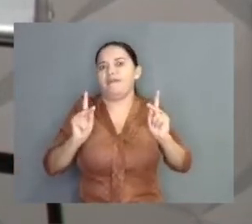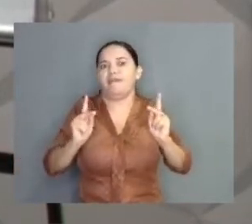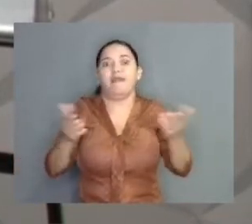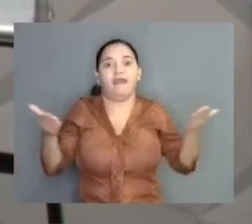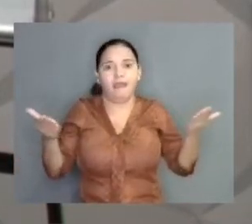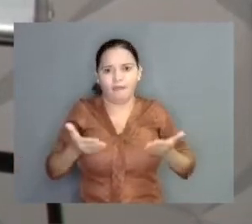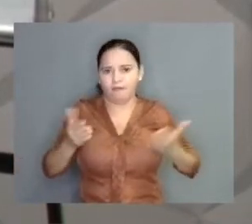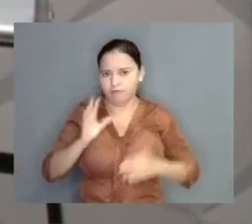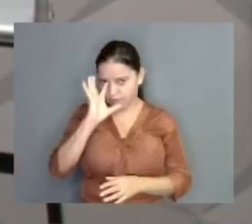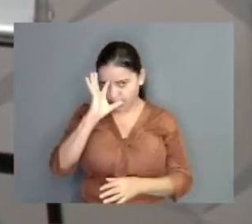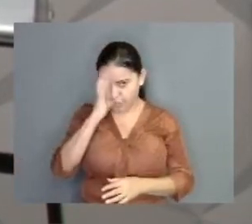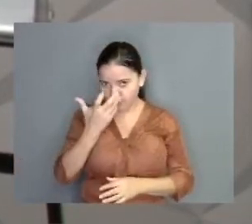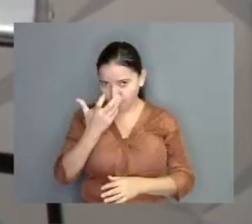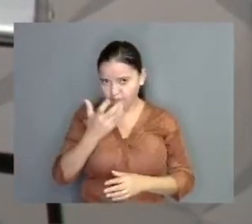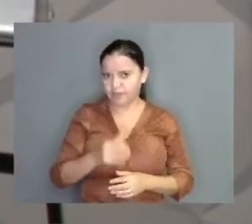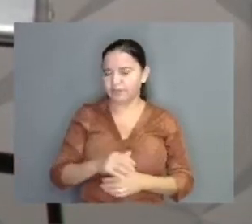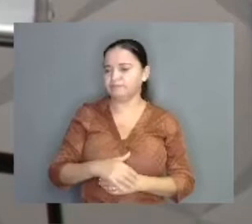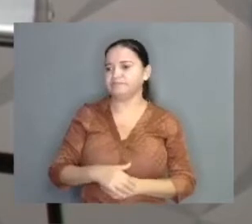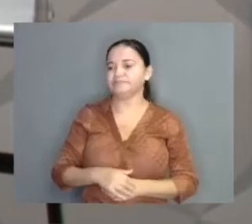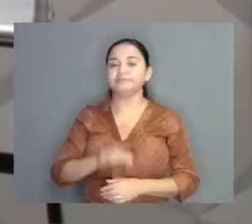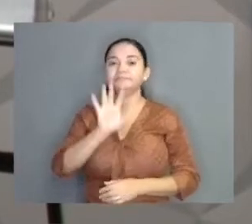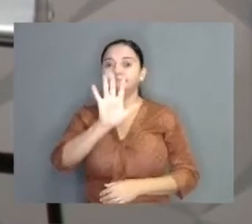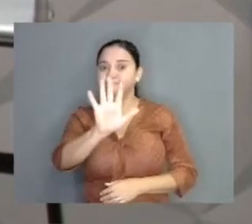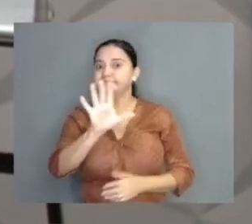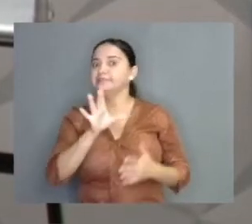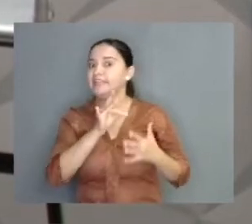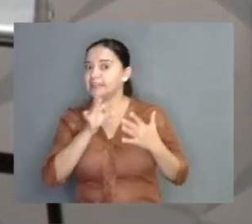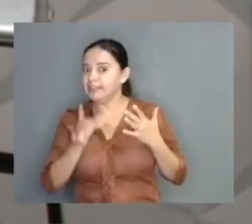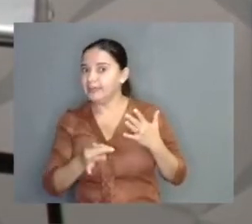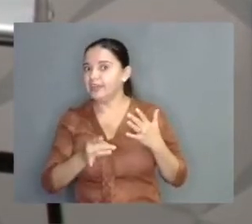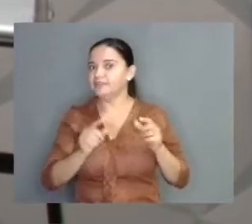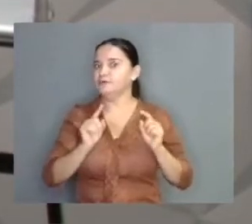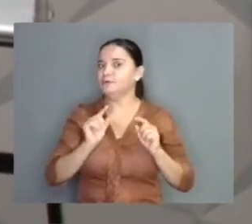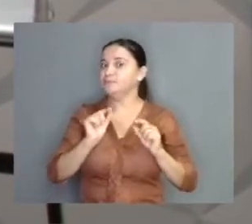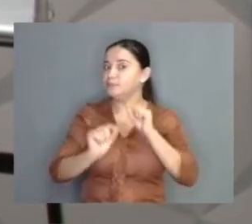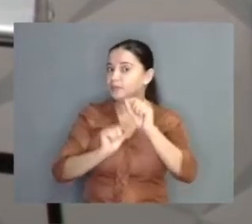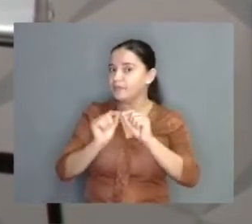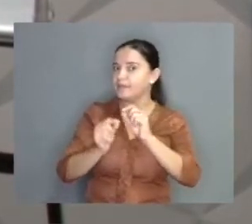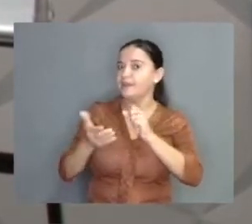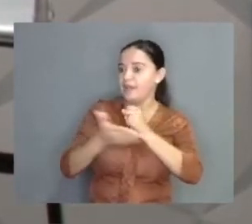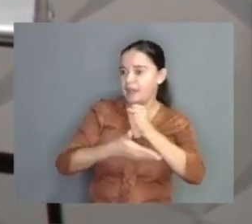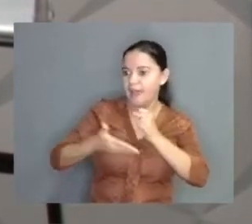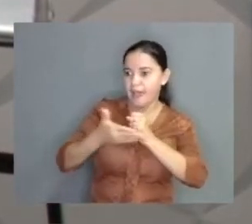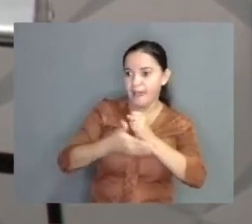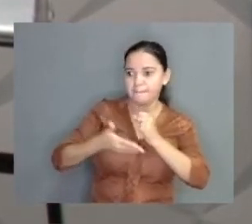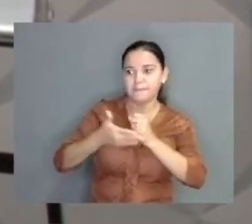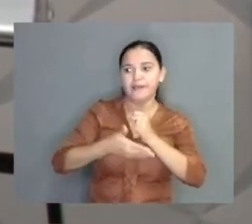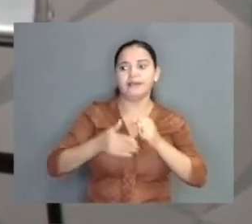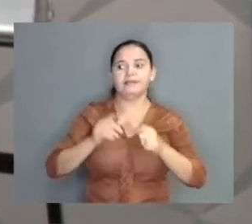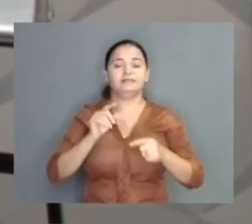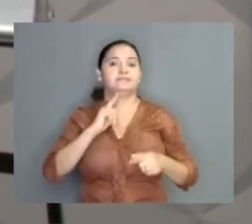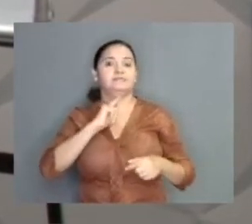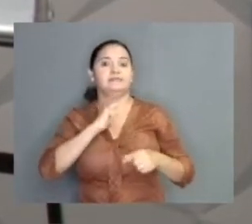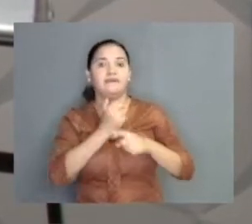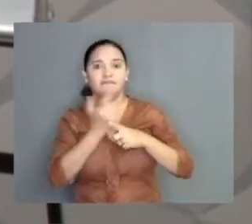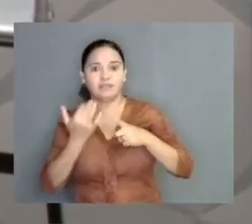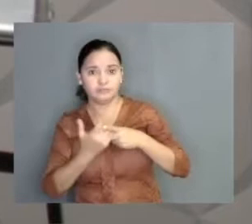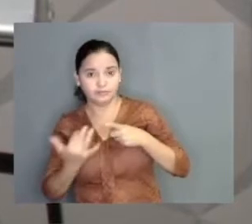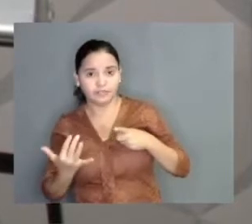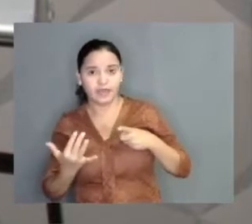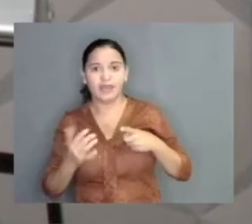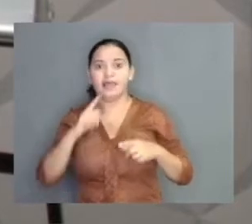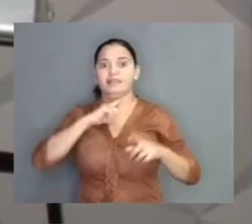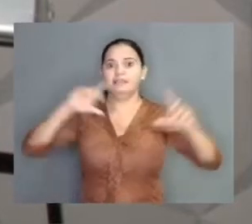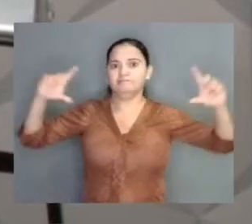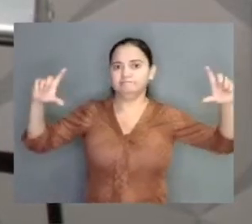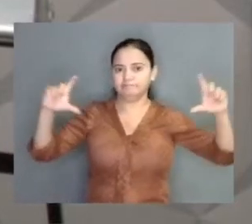comum. Detalhe que minha base, que é fracionária, está entre parênteses. Em